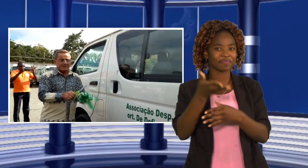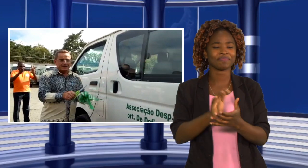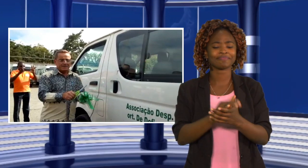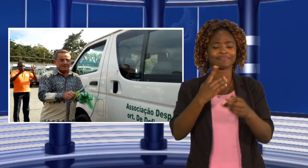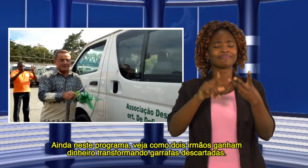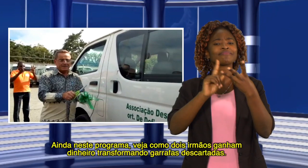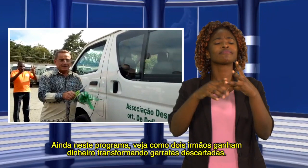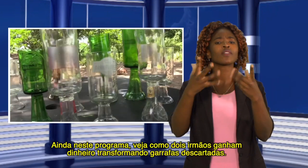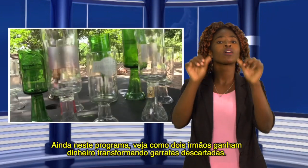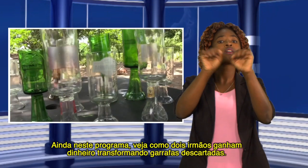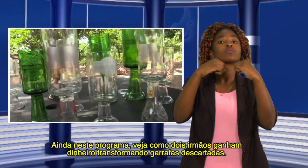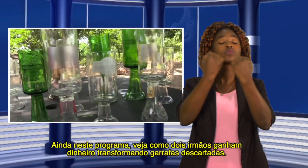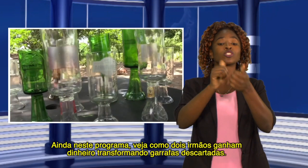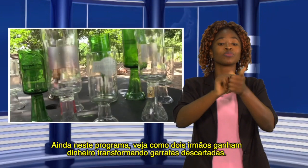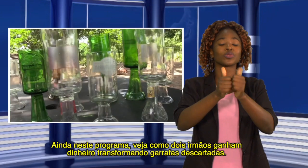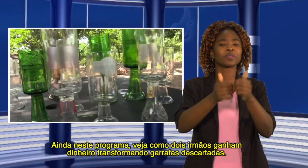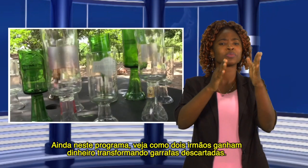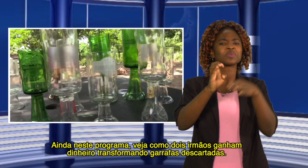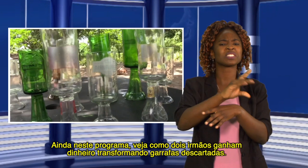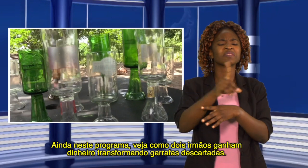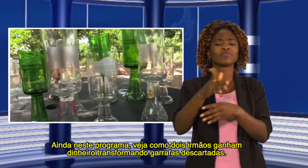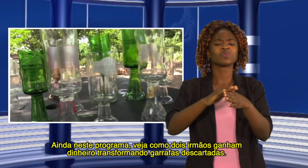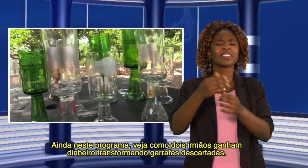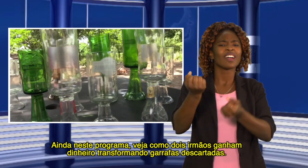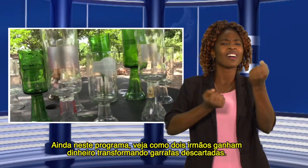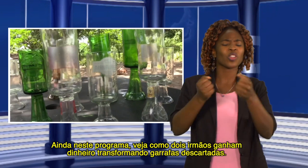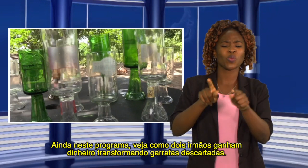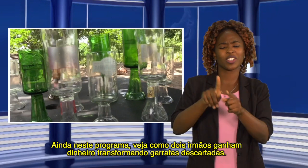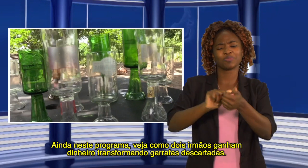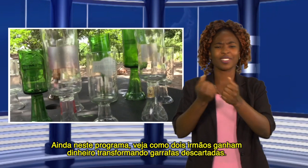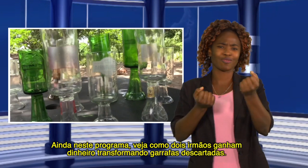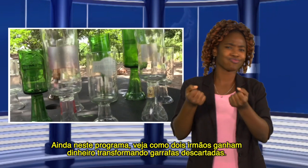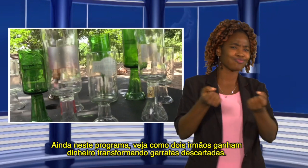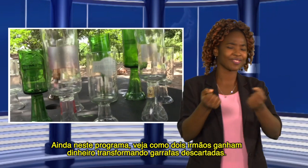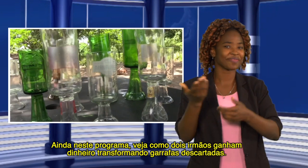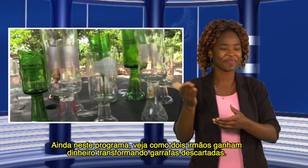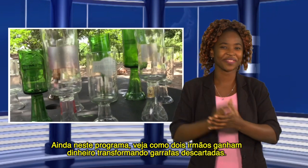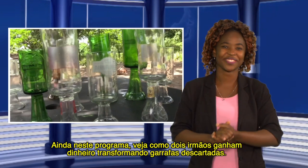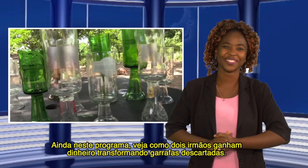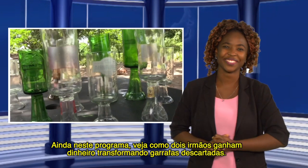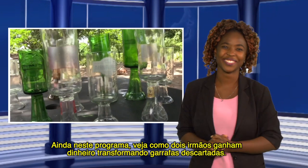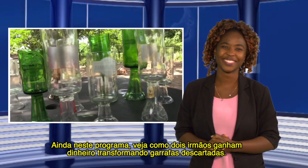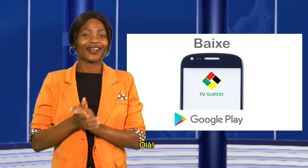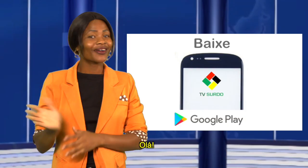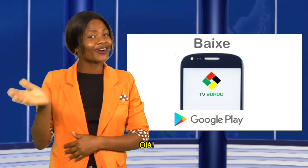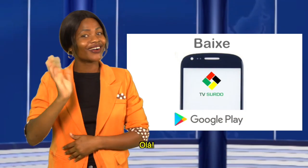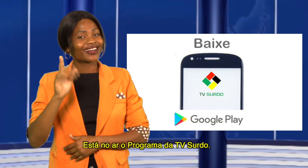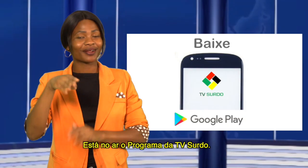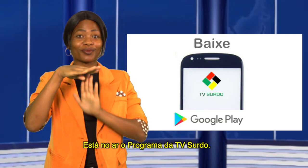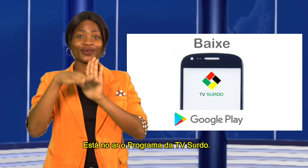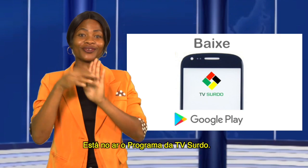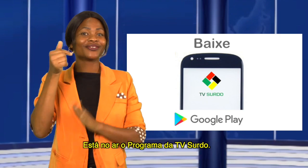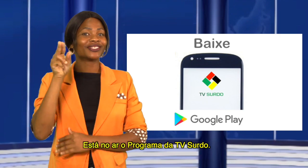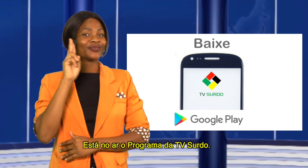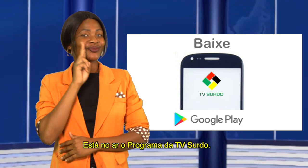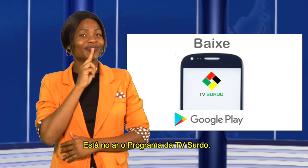atletas. Ainda neste programa, veja como 12 irmãos ganham dinheiro transformando garrafas descartadas. Olá,